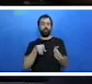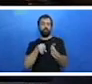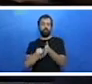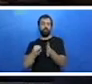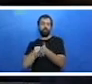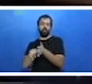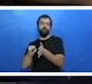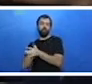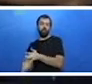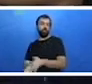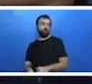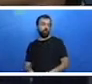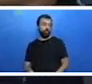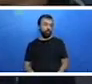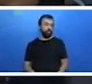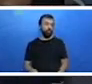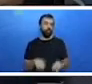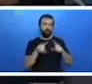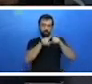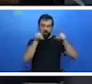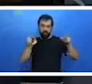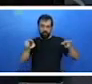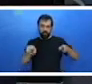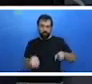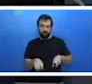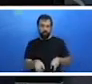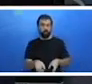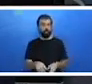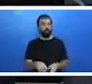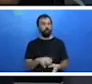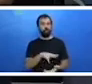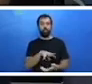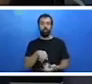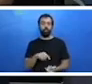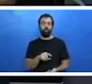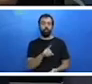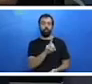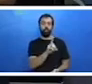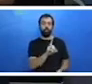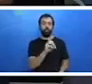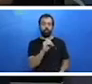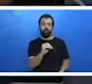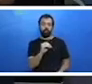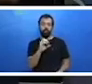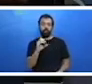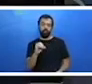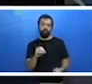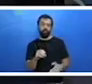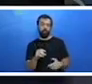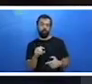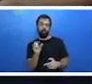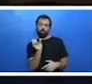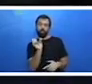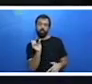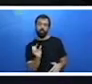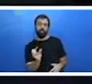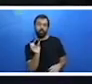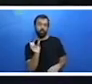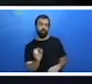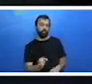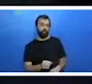esses quadrinhos têm 100 quadradinhos. Então, eles foram divididos por 100. Eu quero pintar